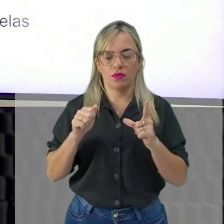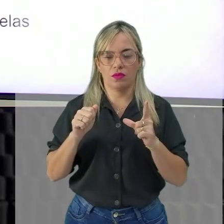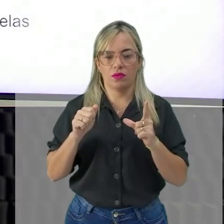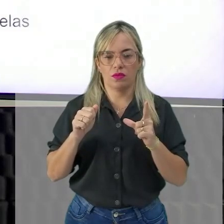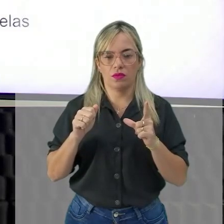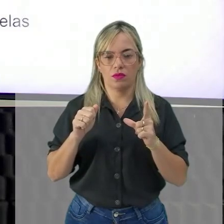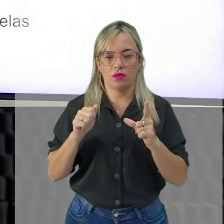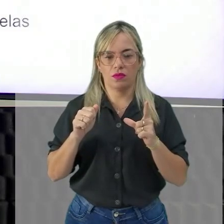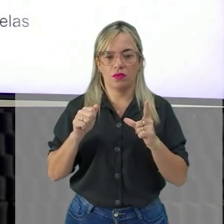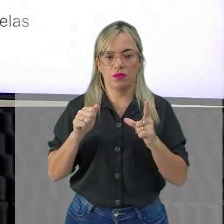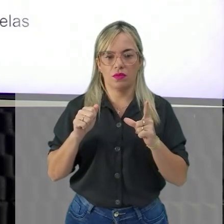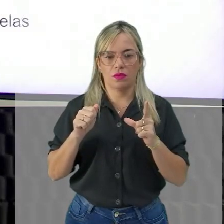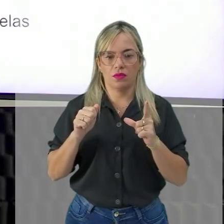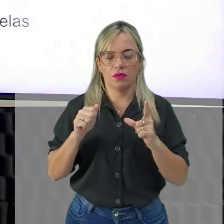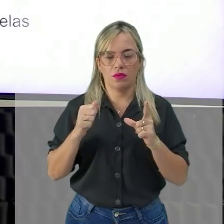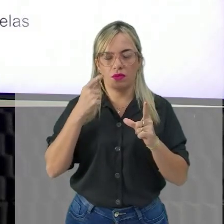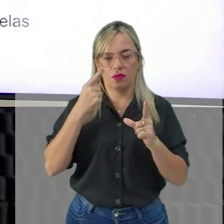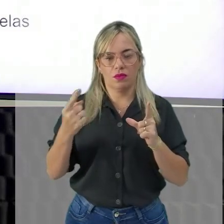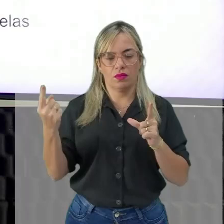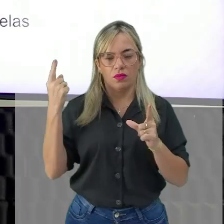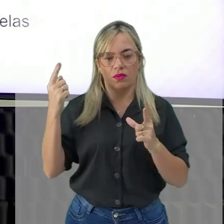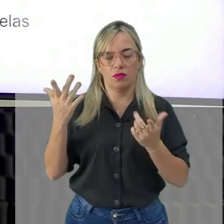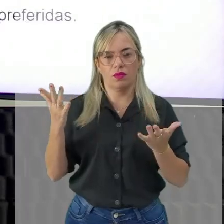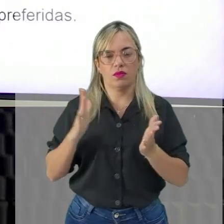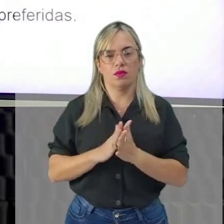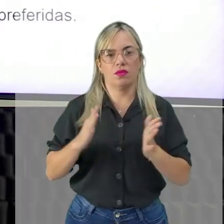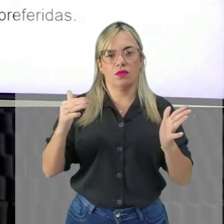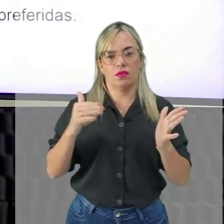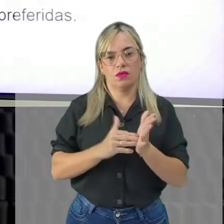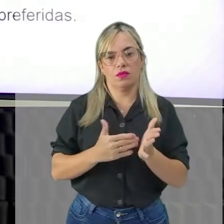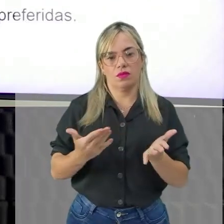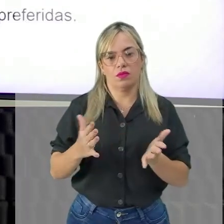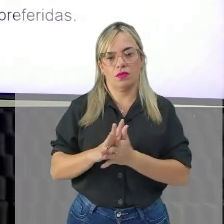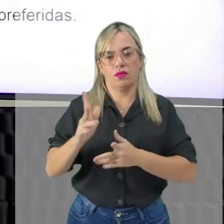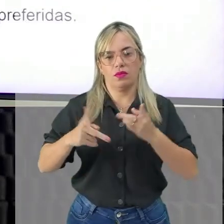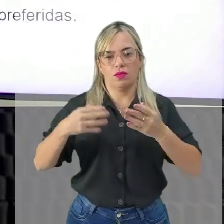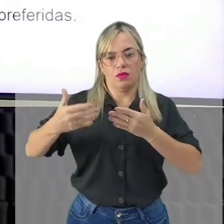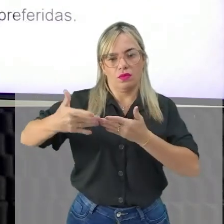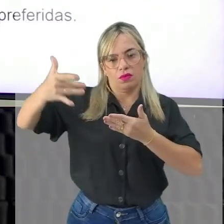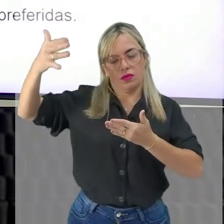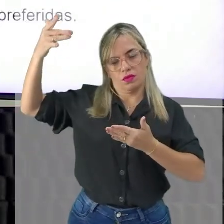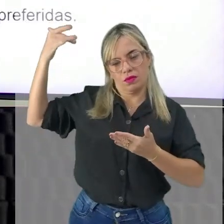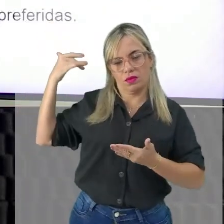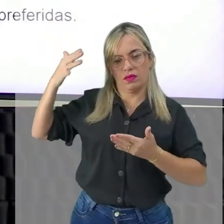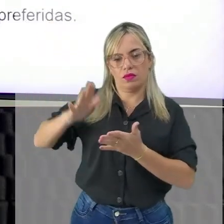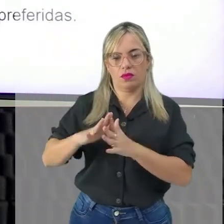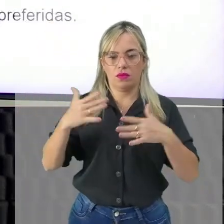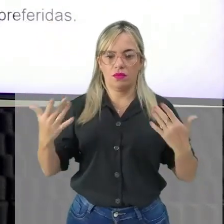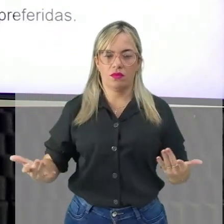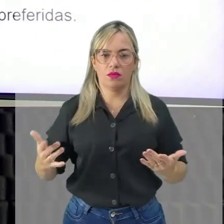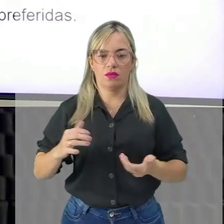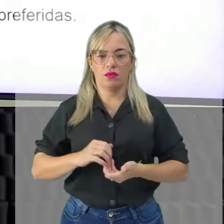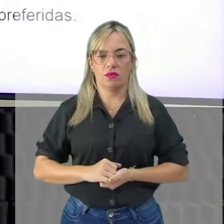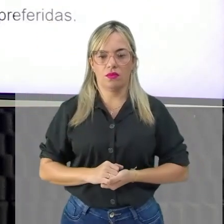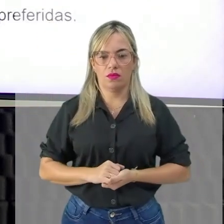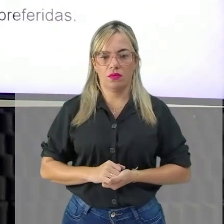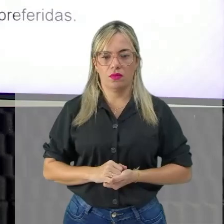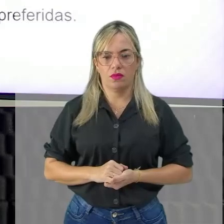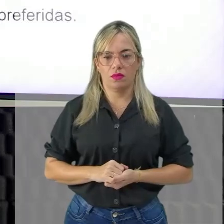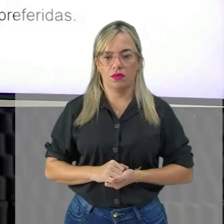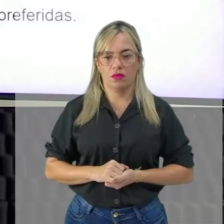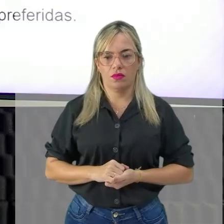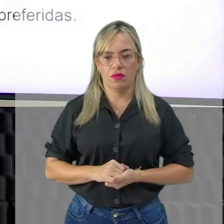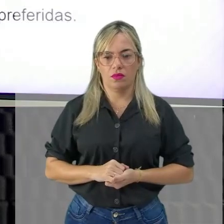por transgenia. Olha só, ele até falou do passado, né? Ele disse assim, ó, cadê?